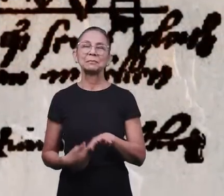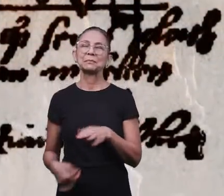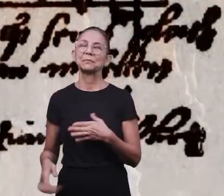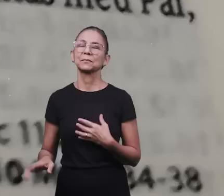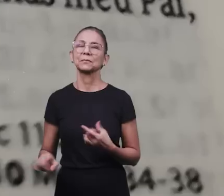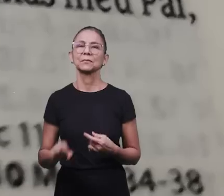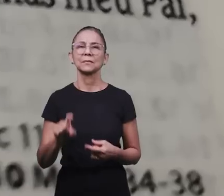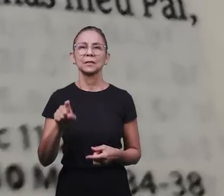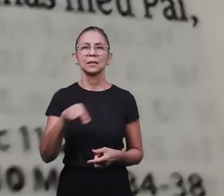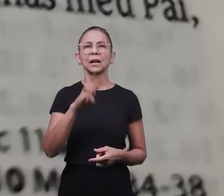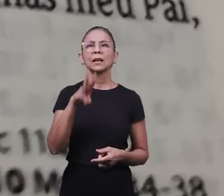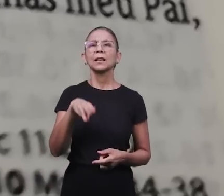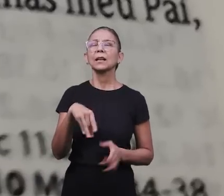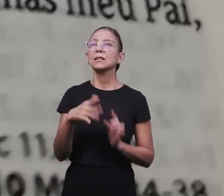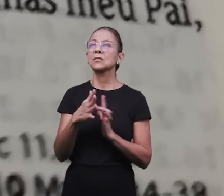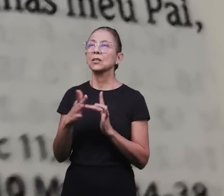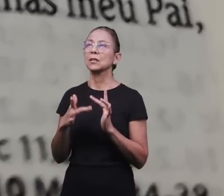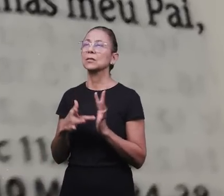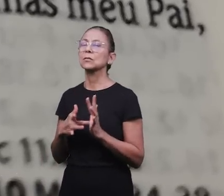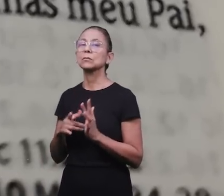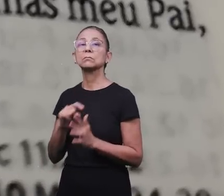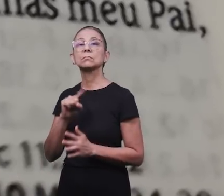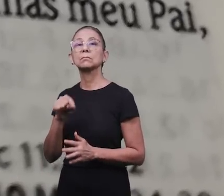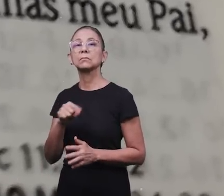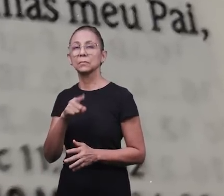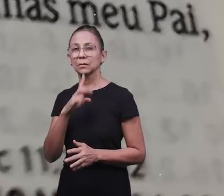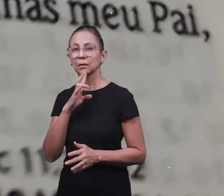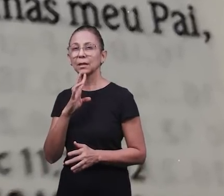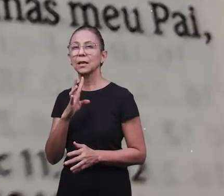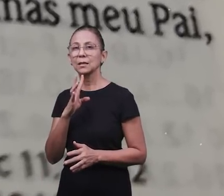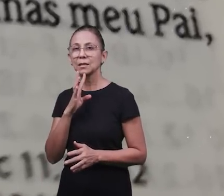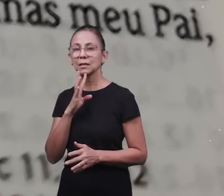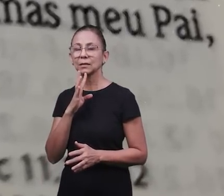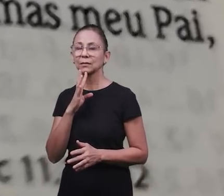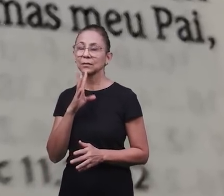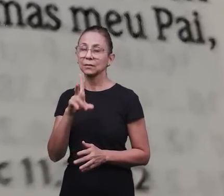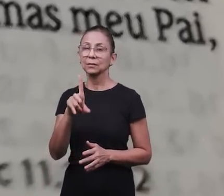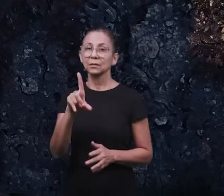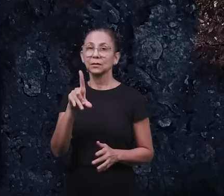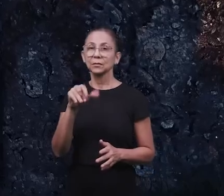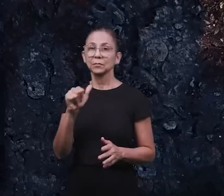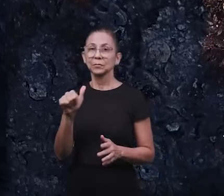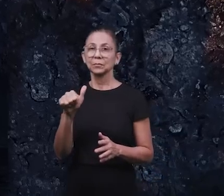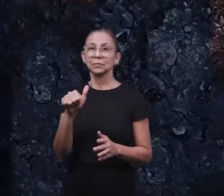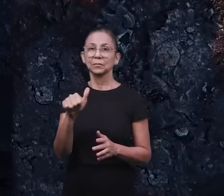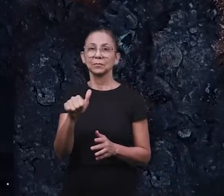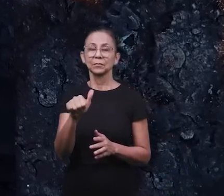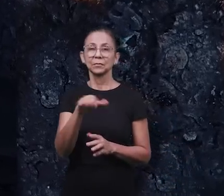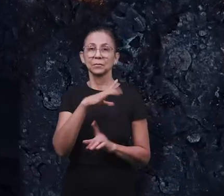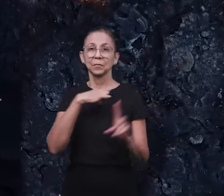proteção. Sabeis quem é Jesus,